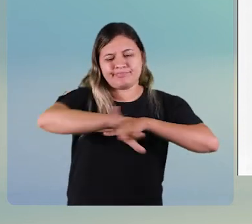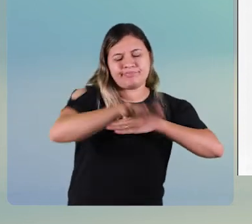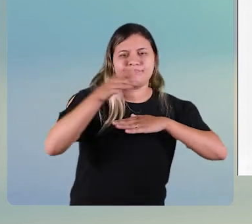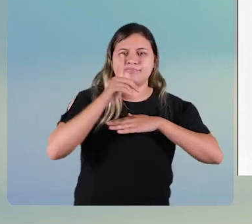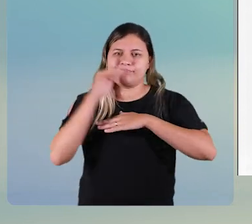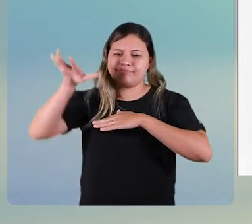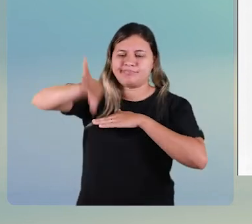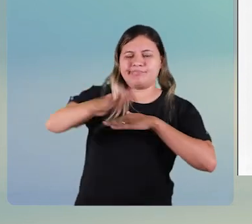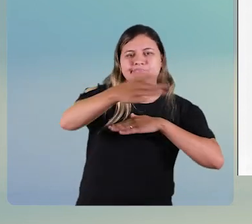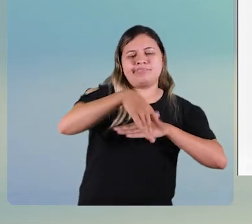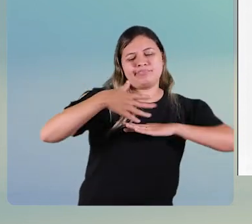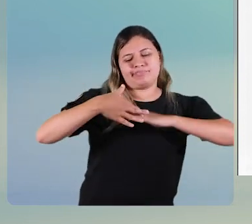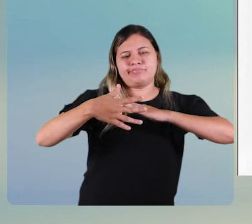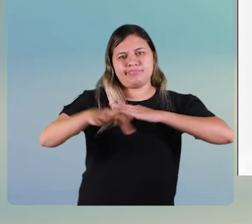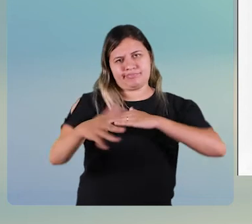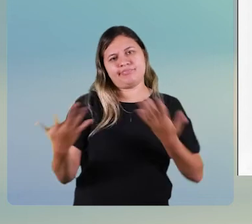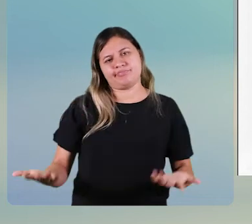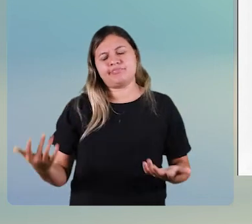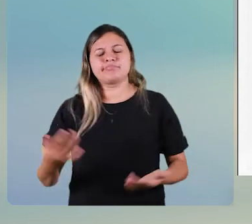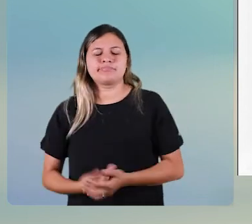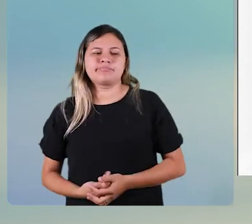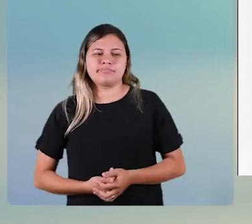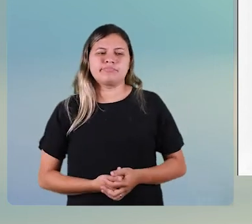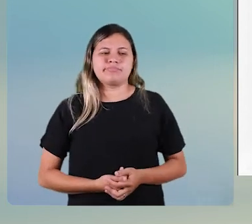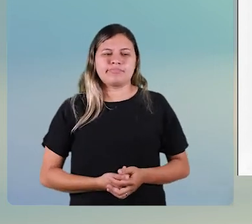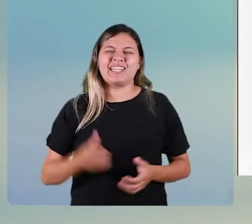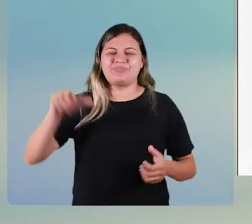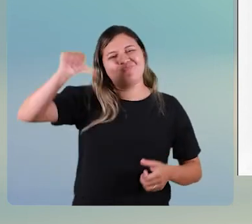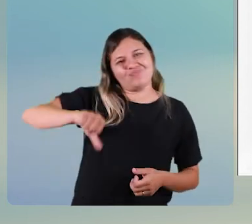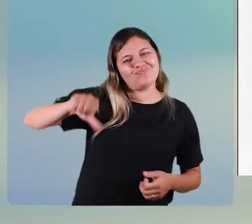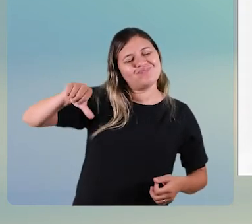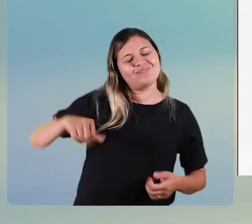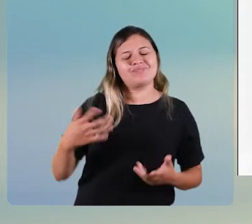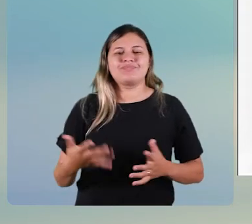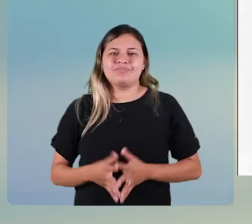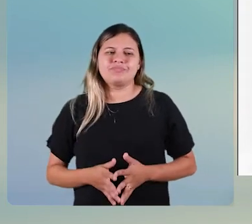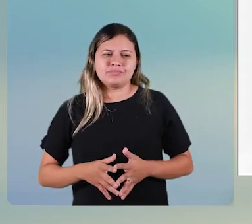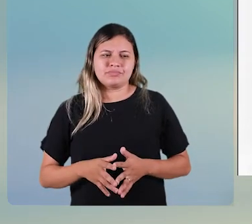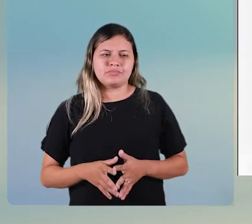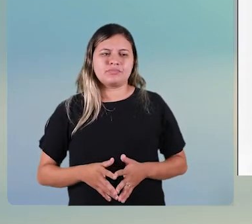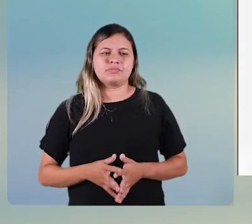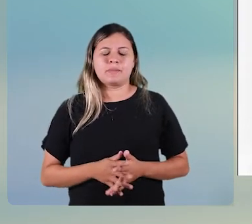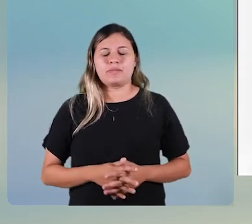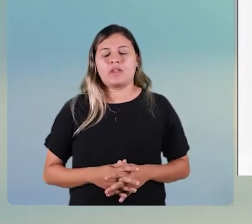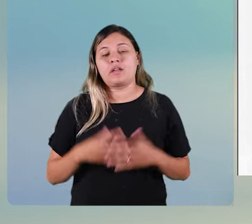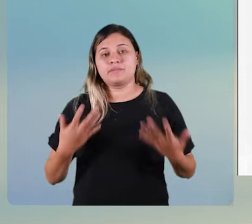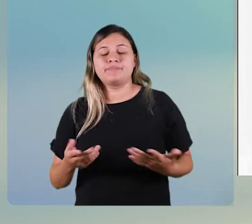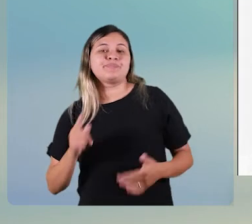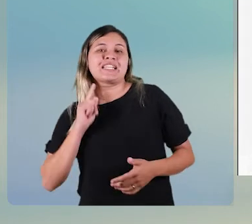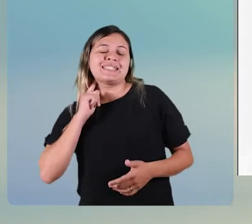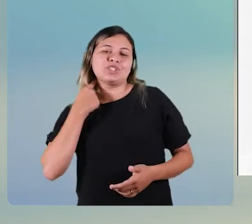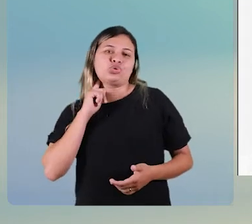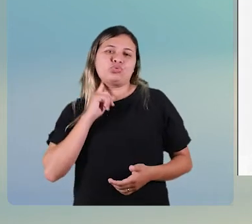que eu vou mostrar daqui a pouco, tá certo? E aí uma curiosidade que sempre aparece é a questão do lixo nuclear, porque muitas vezes as